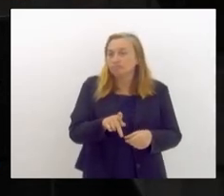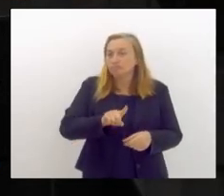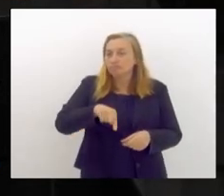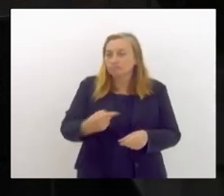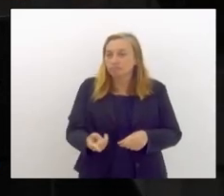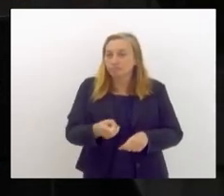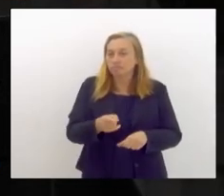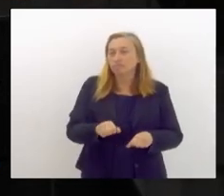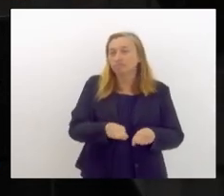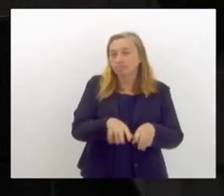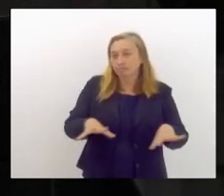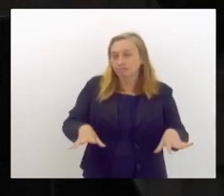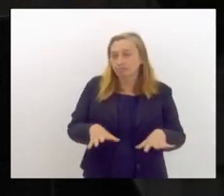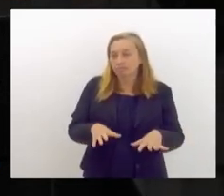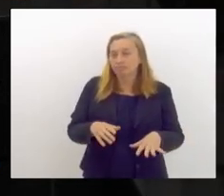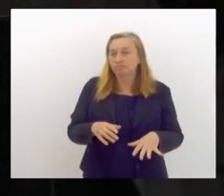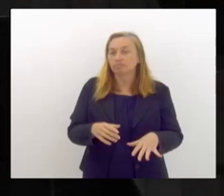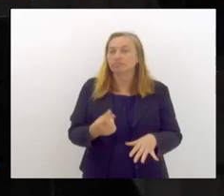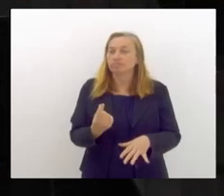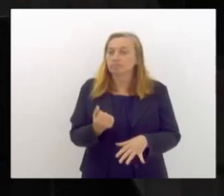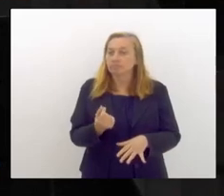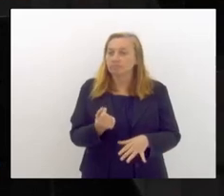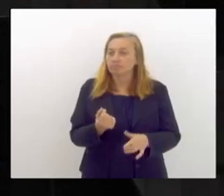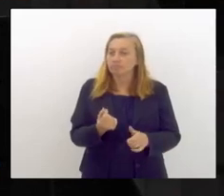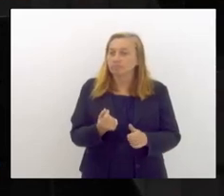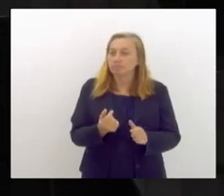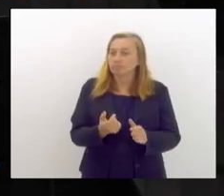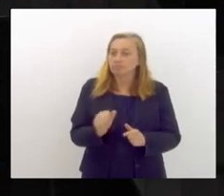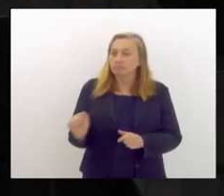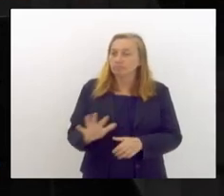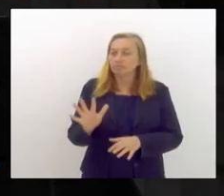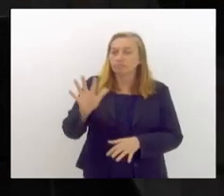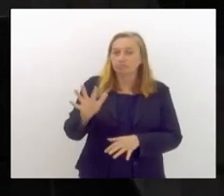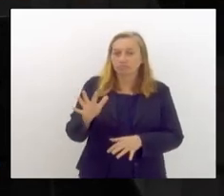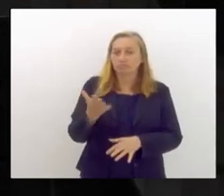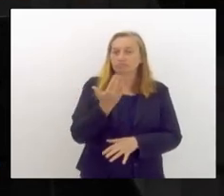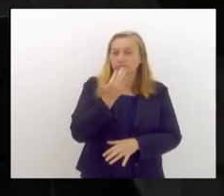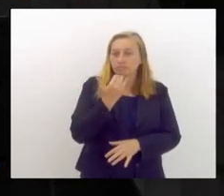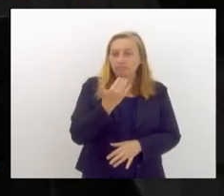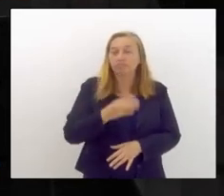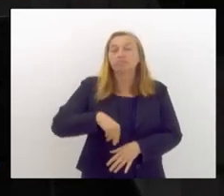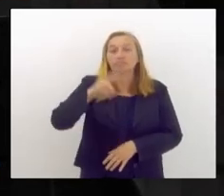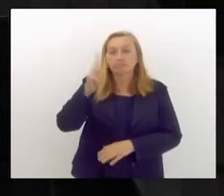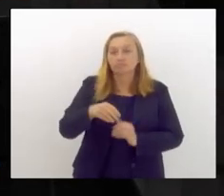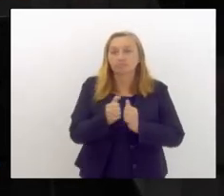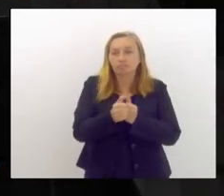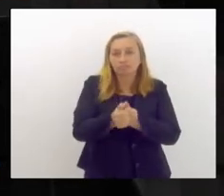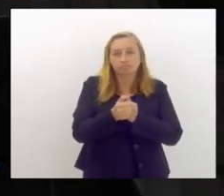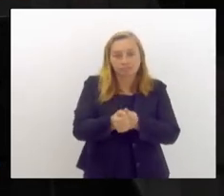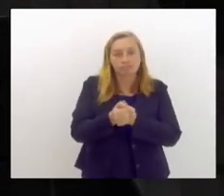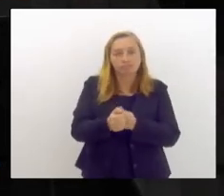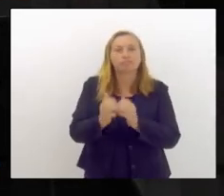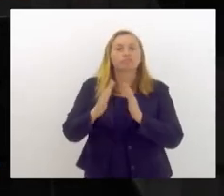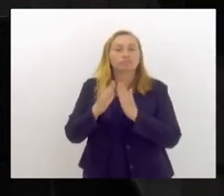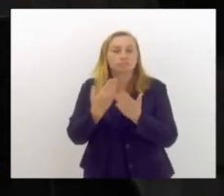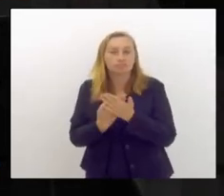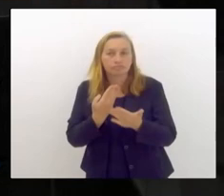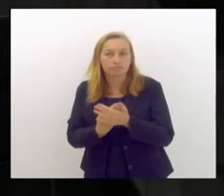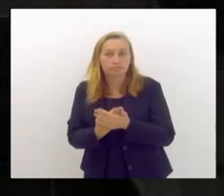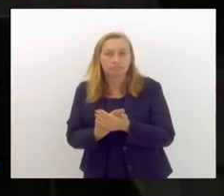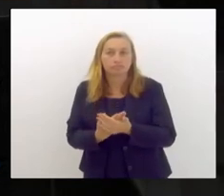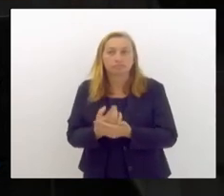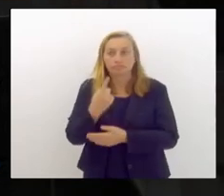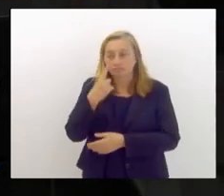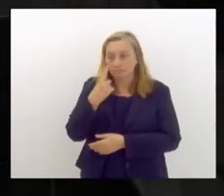isso. Aumentou muito o preço dos insumos e quem acompanha o chão da escola, o dia a dia das nossas escolas,